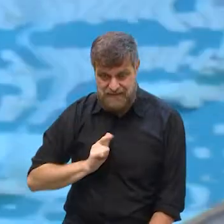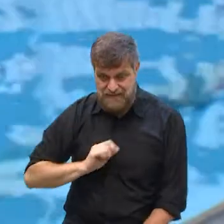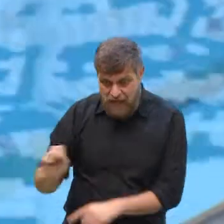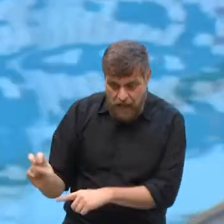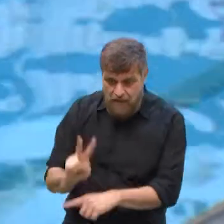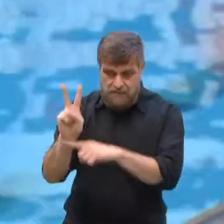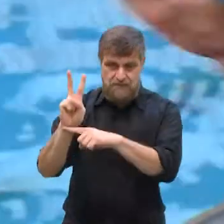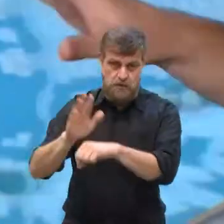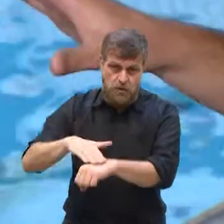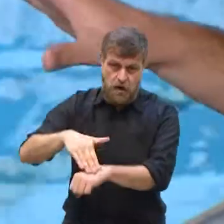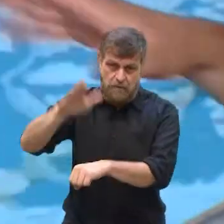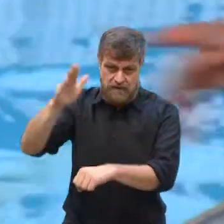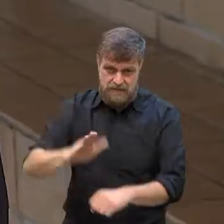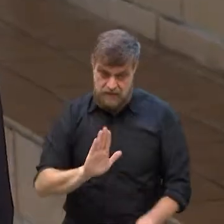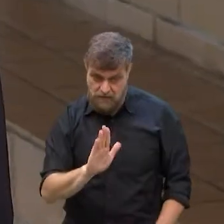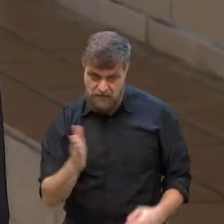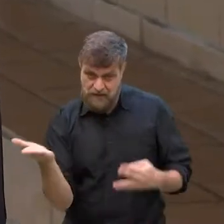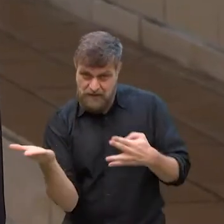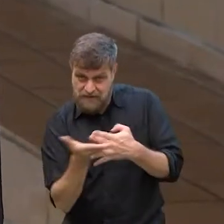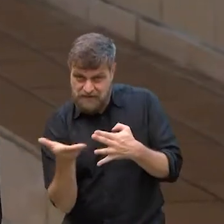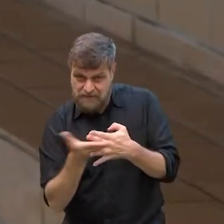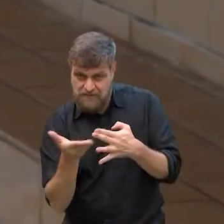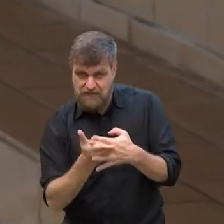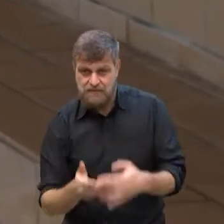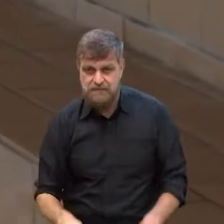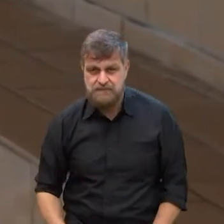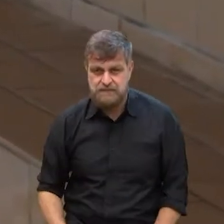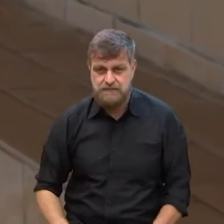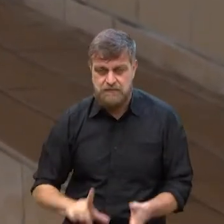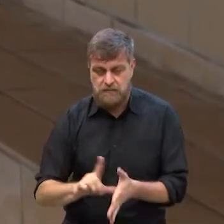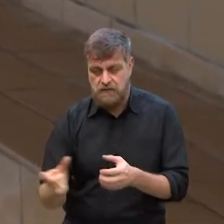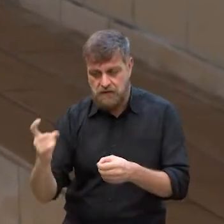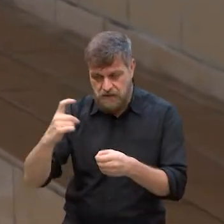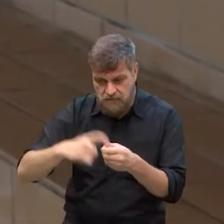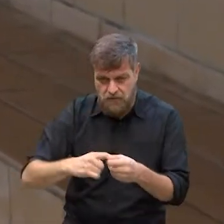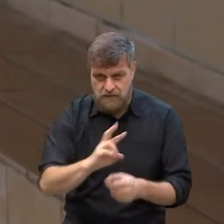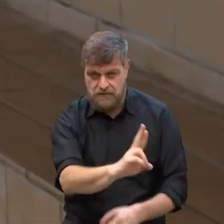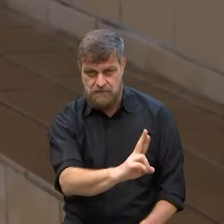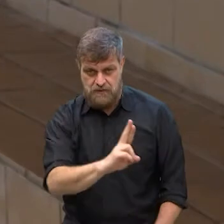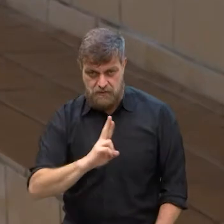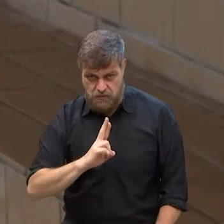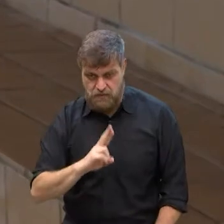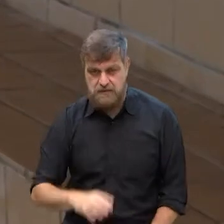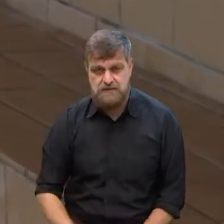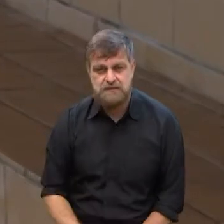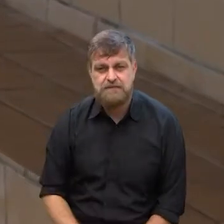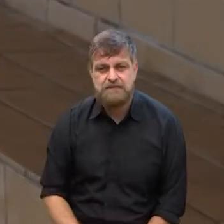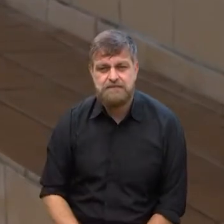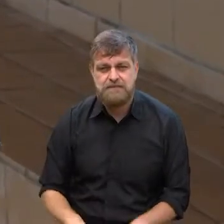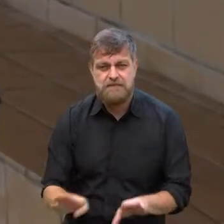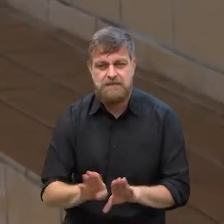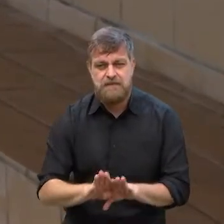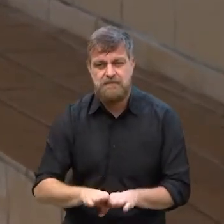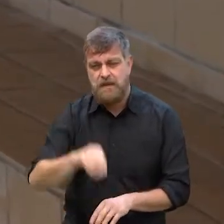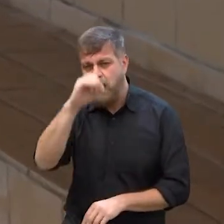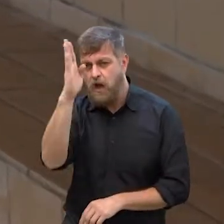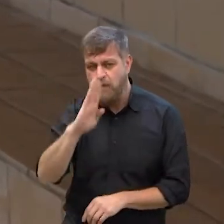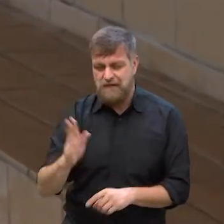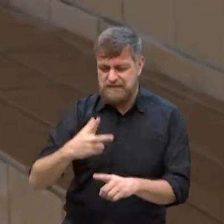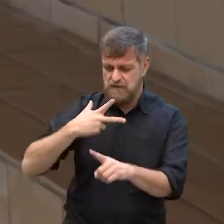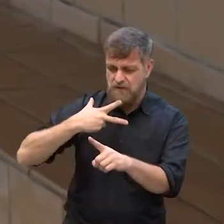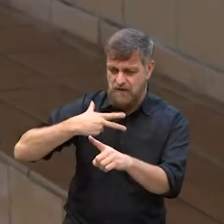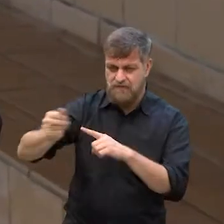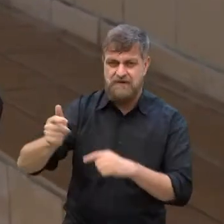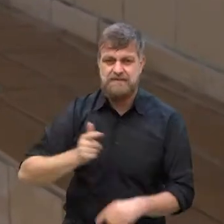no país? Vamos fazer o seguinte? Rápido intervalo, na volta tem essa resposta do Daniel Dias. O Brasil foi campeão